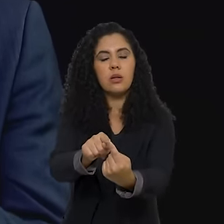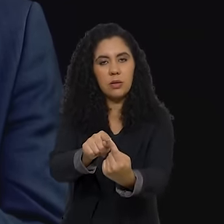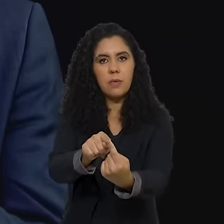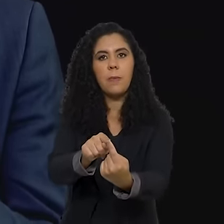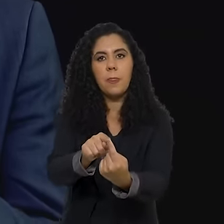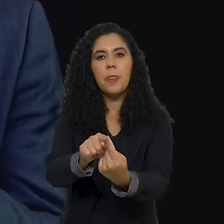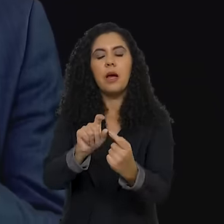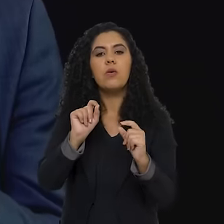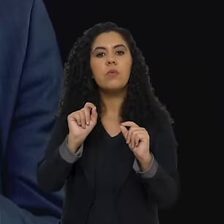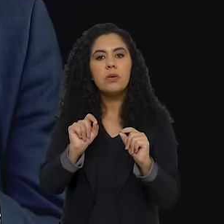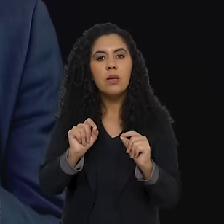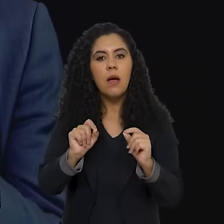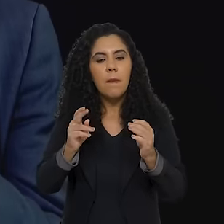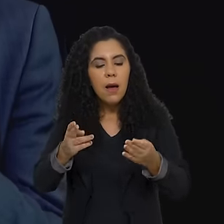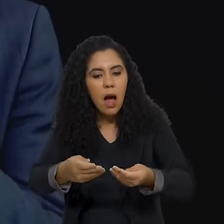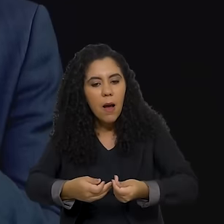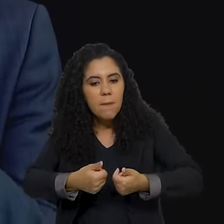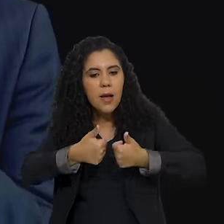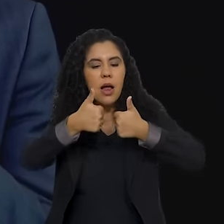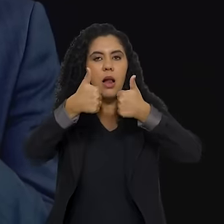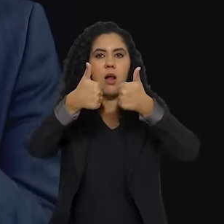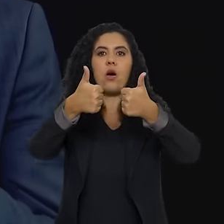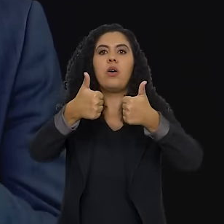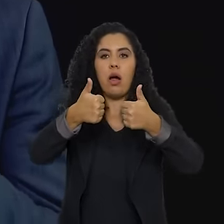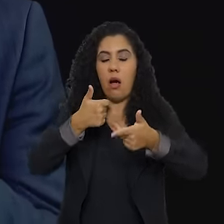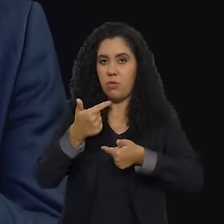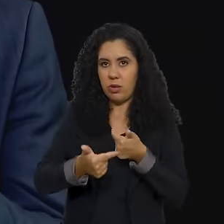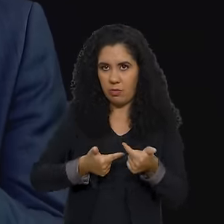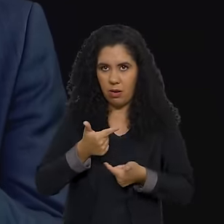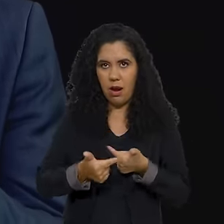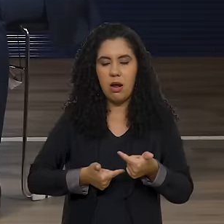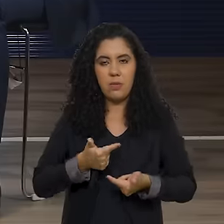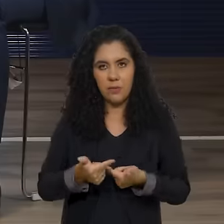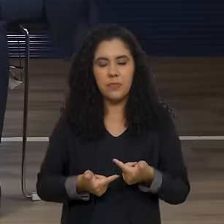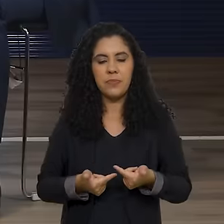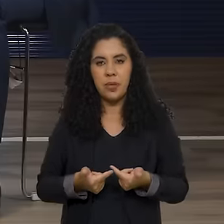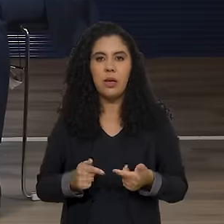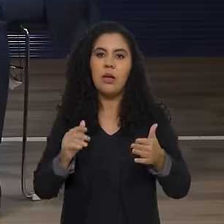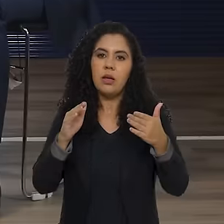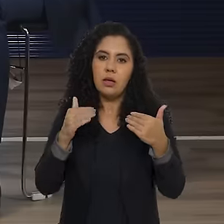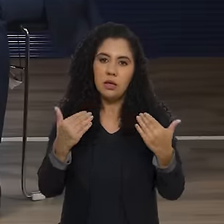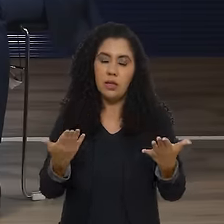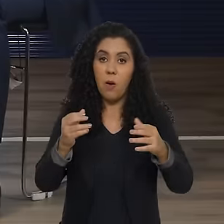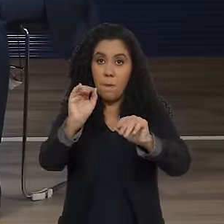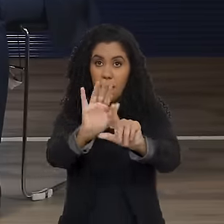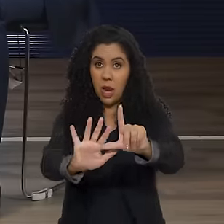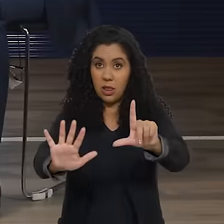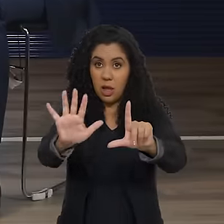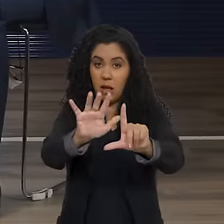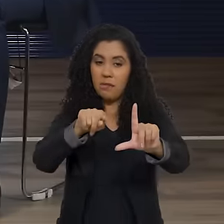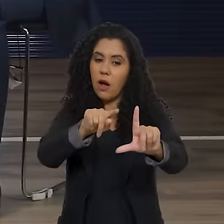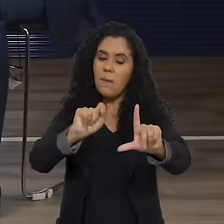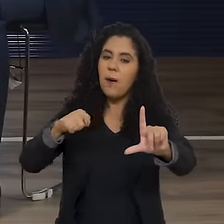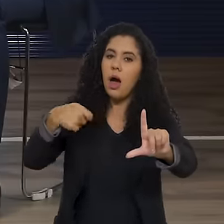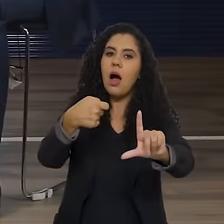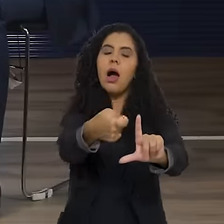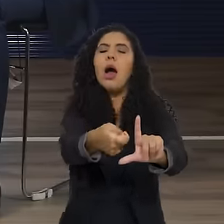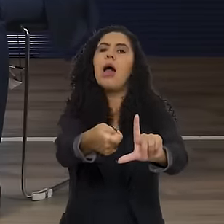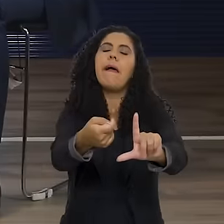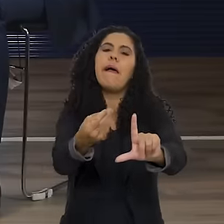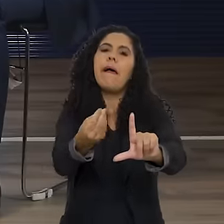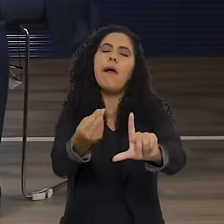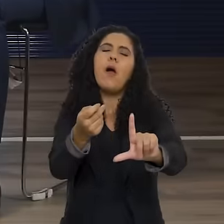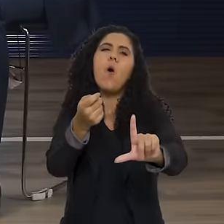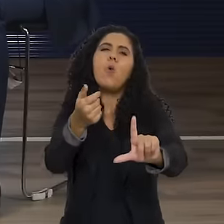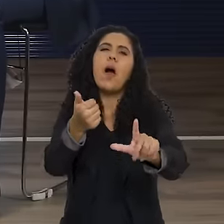na regulação, a aperfeiçoarem os seus trabalhos. Então, essa plataforma é uma